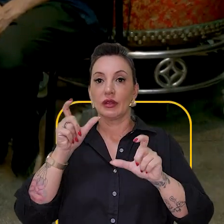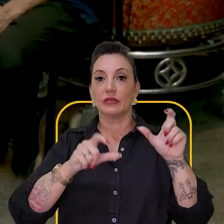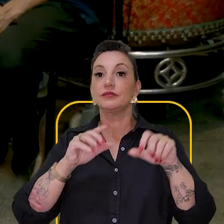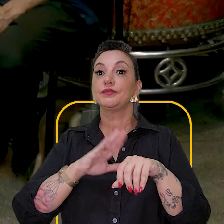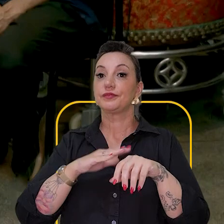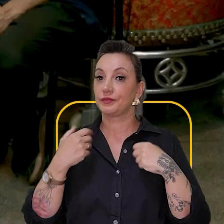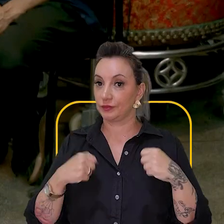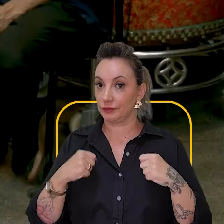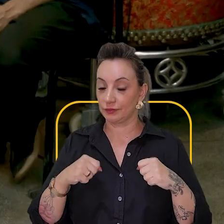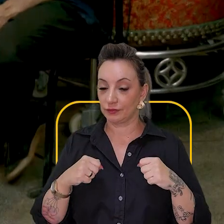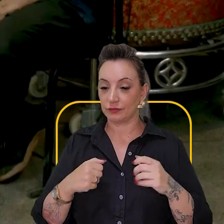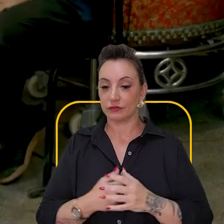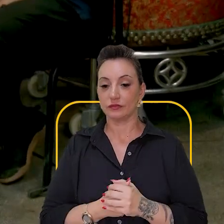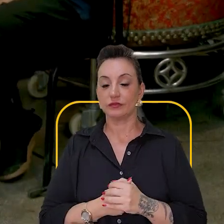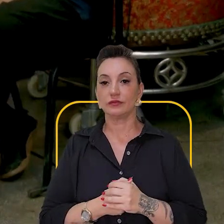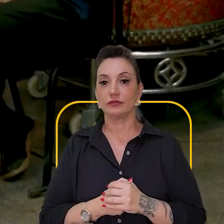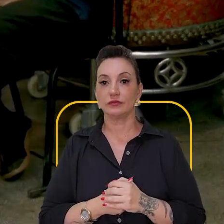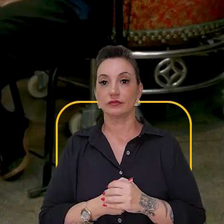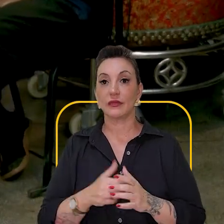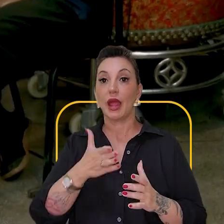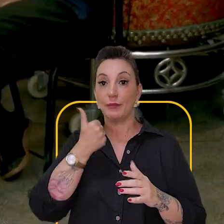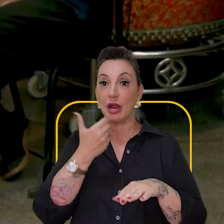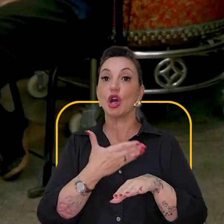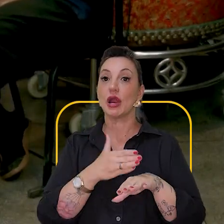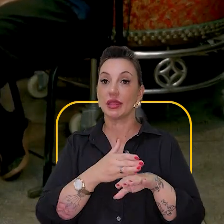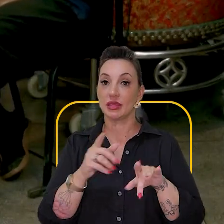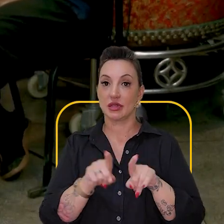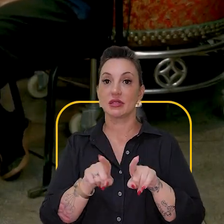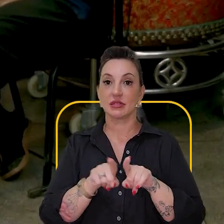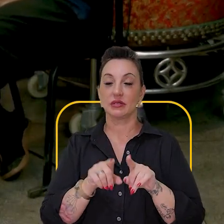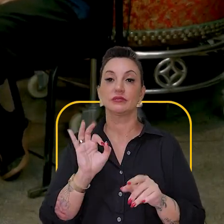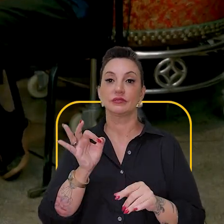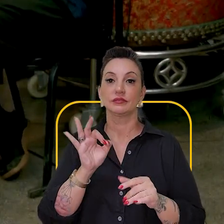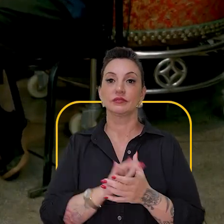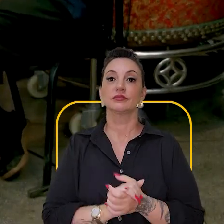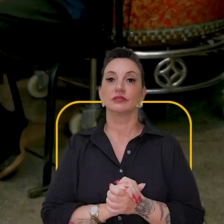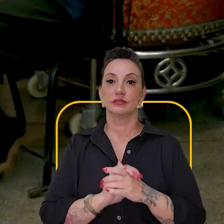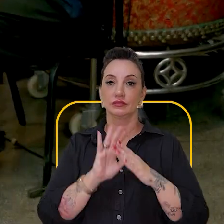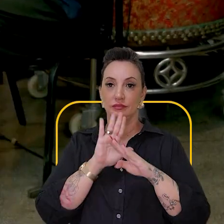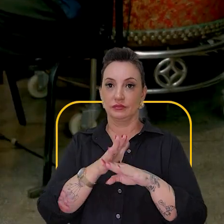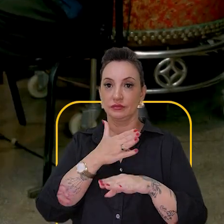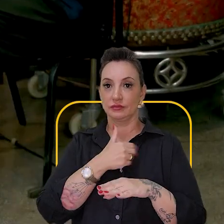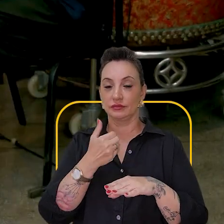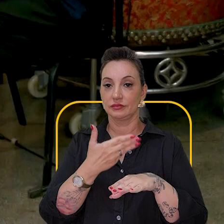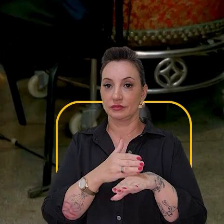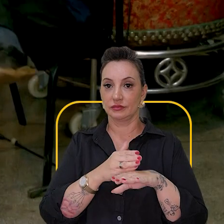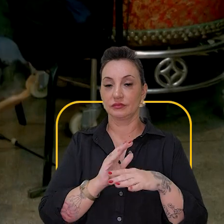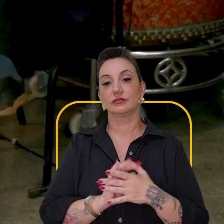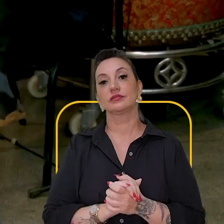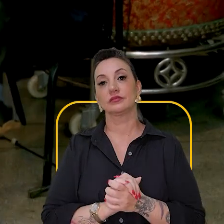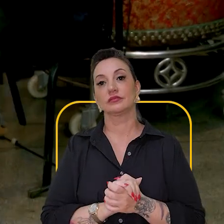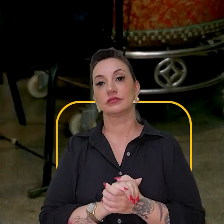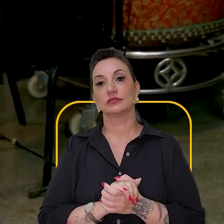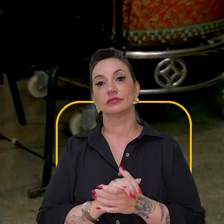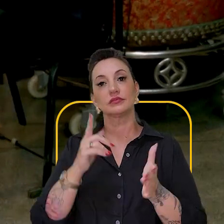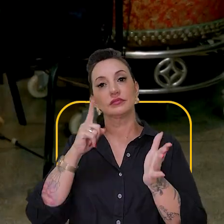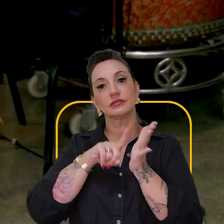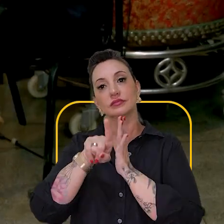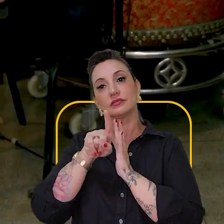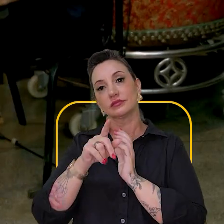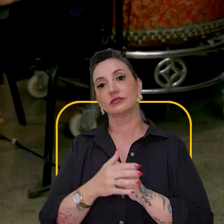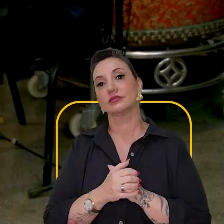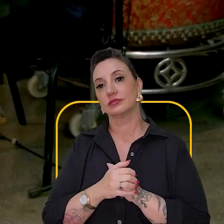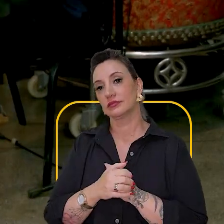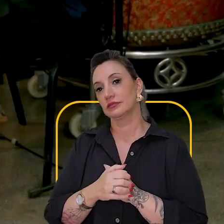mundo tem que fazer isso tem que dar e melhora a técnica também né Sem dúvida ajuda a melhorar a sua técnica também o sefu Deixa eu